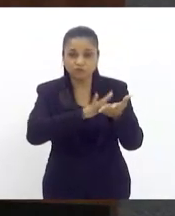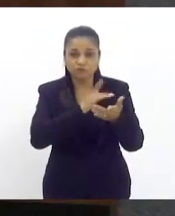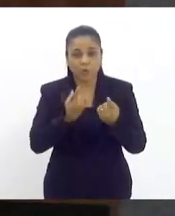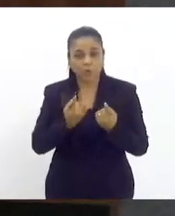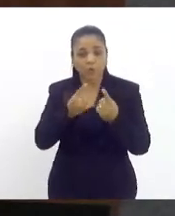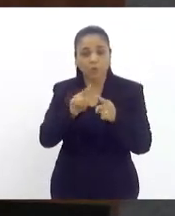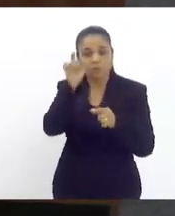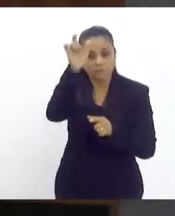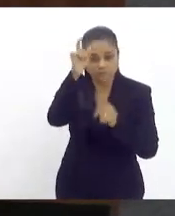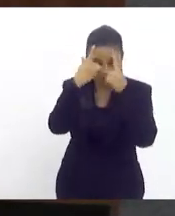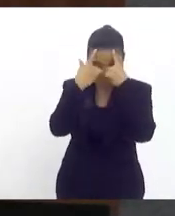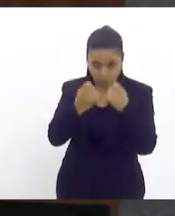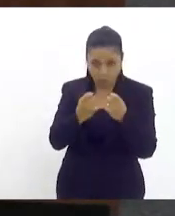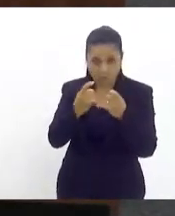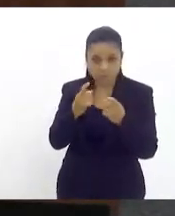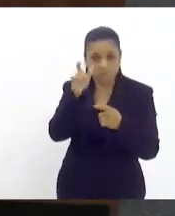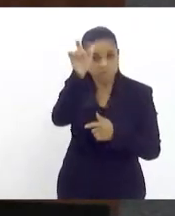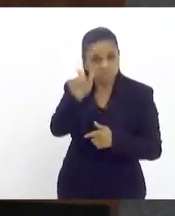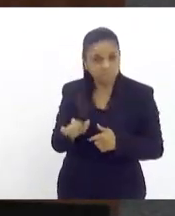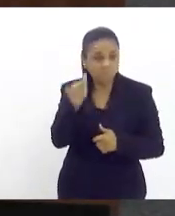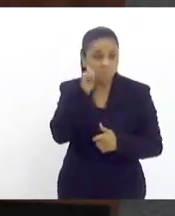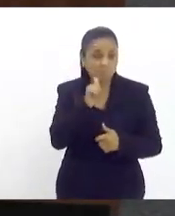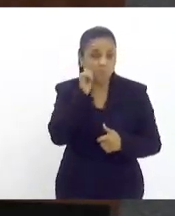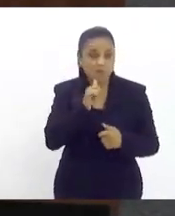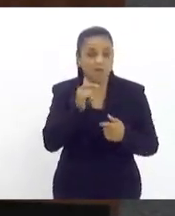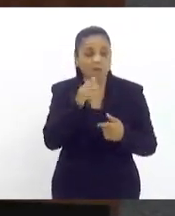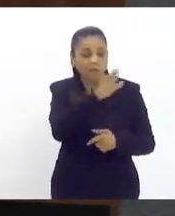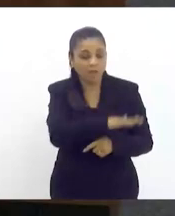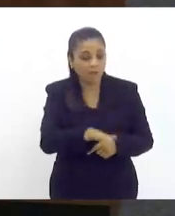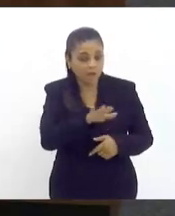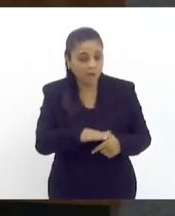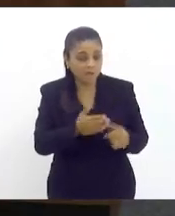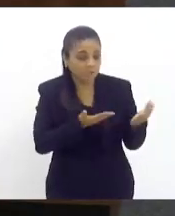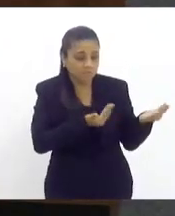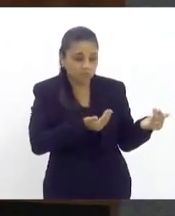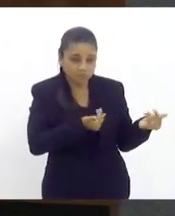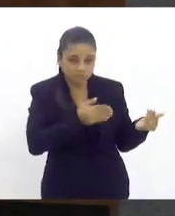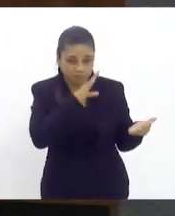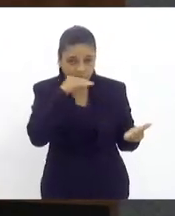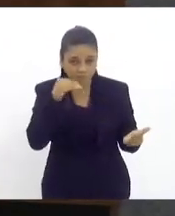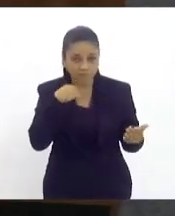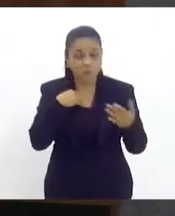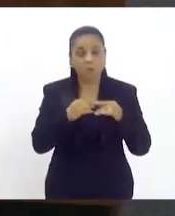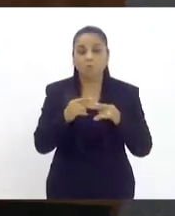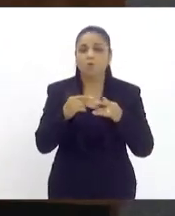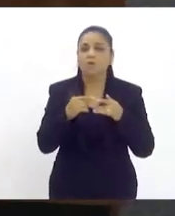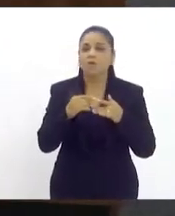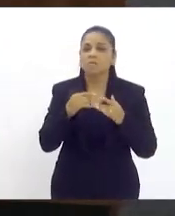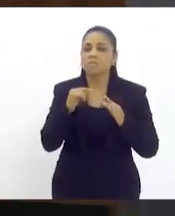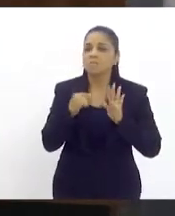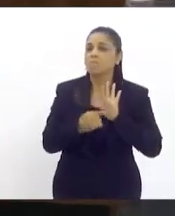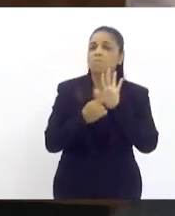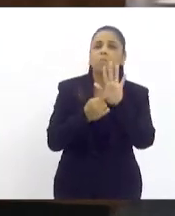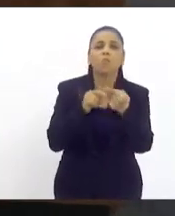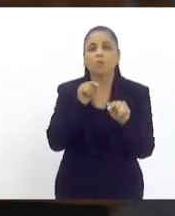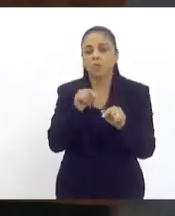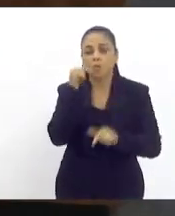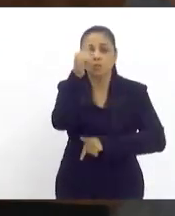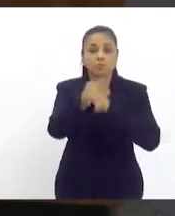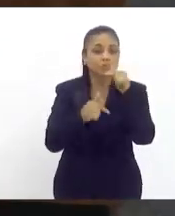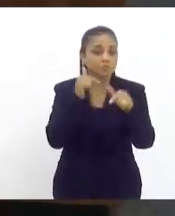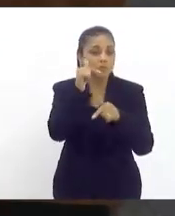Criança e Adolescente entretanto eu gostaria destacar aqui a relevância do trabalho